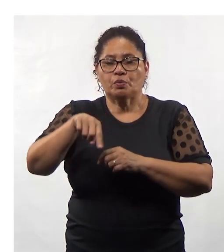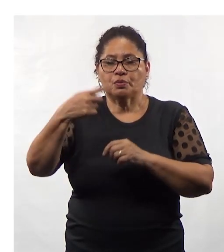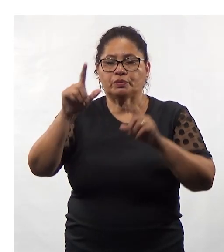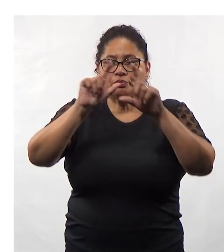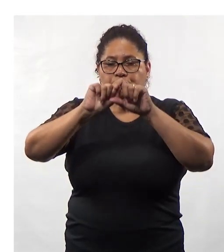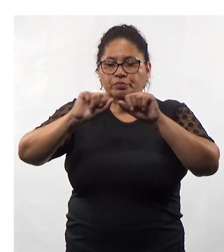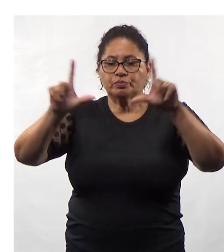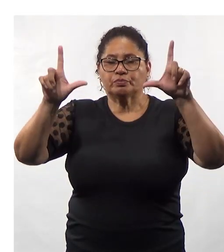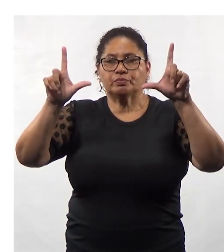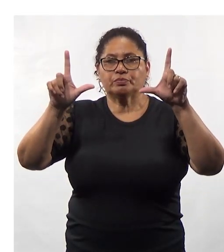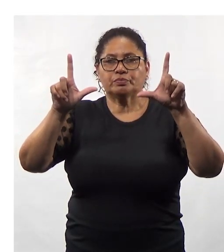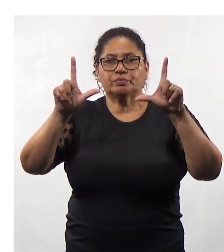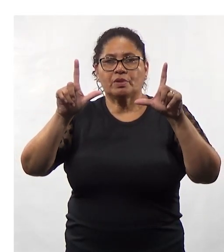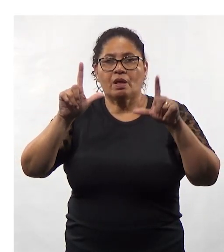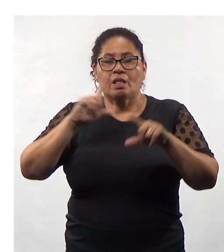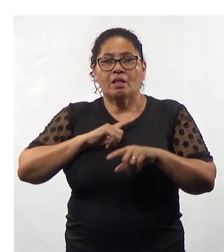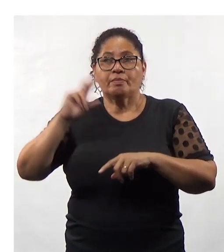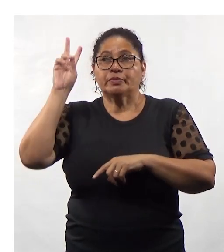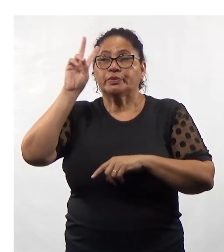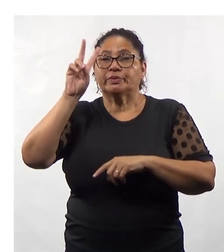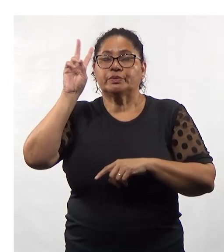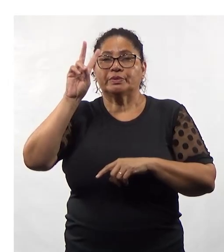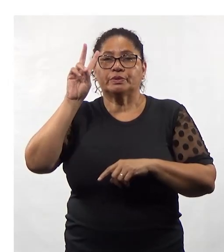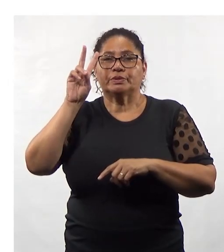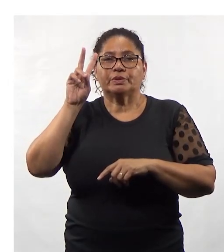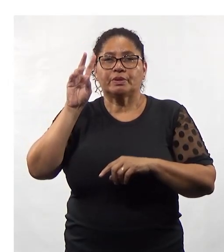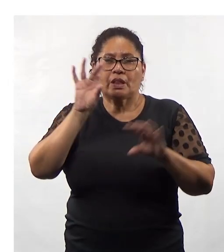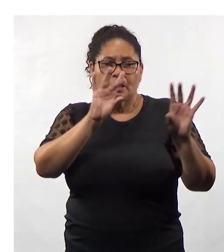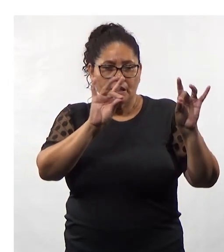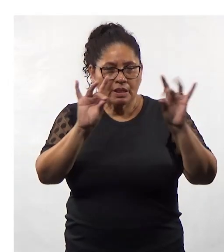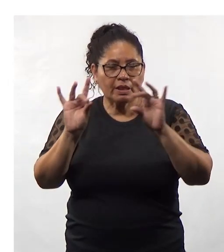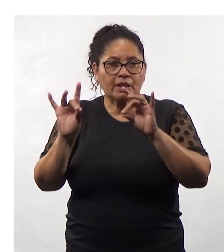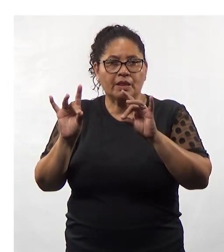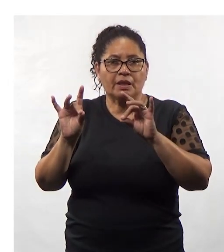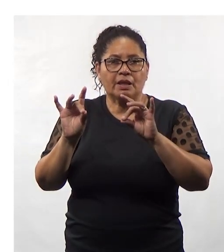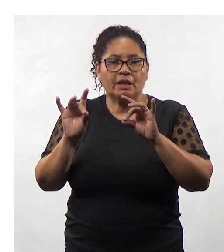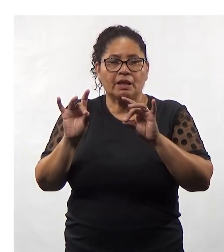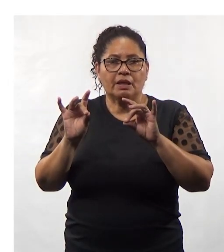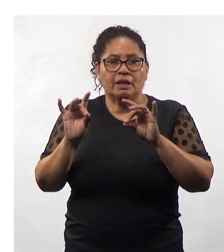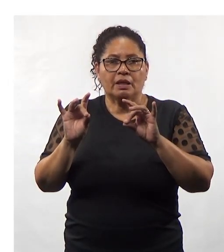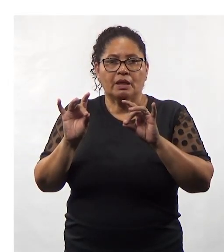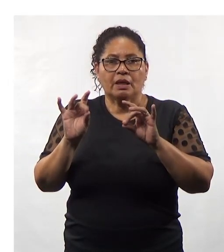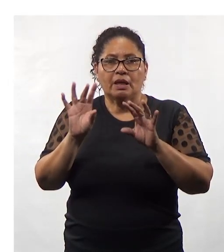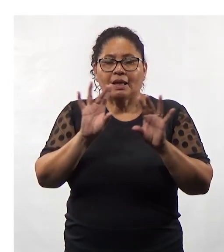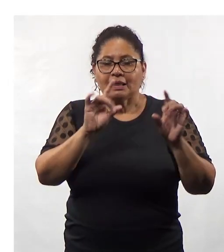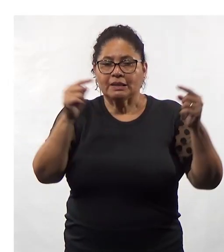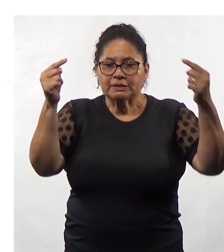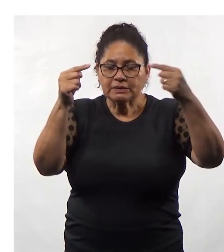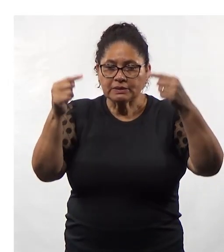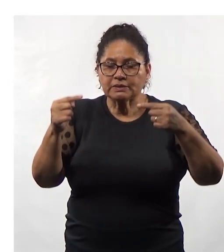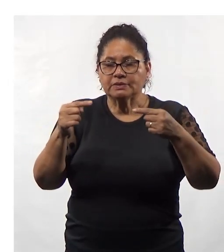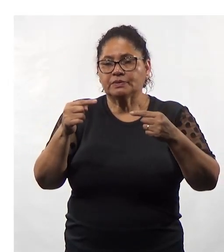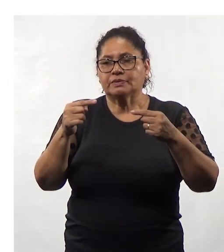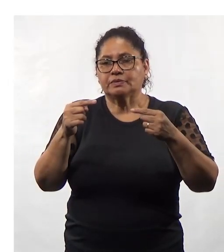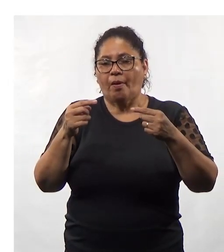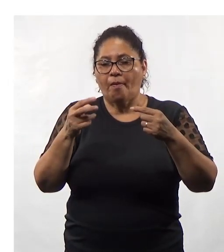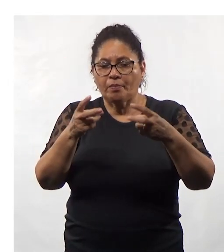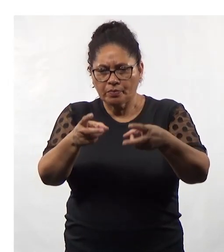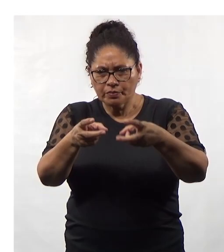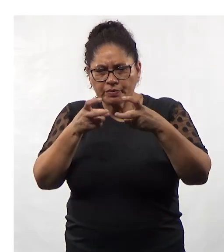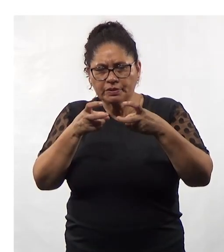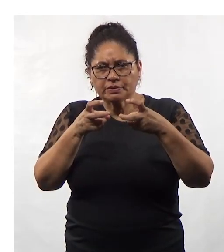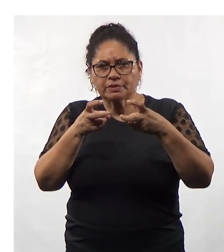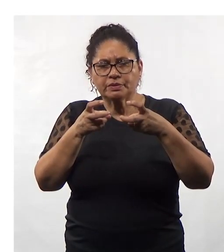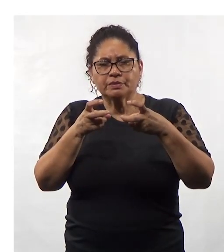nos próximos slides. Então nós temos que lembrar de fazer um detalhamento. Para cada critério devemos sempre